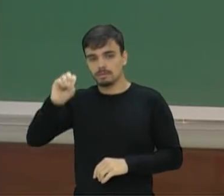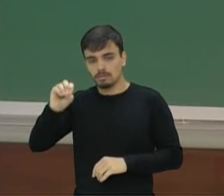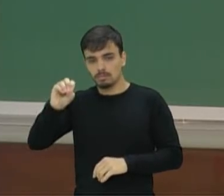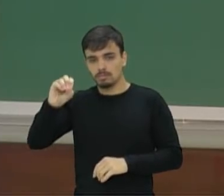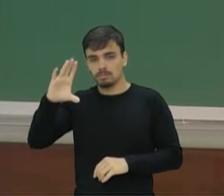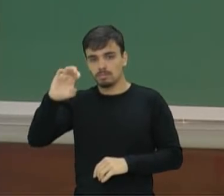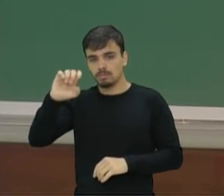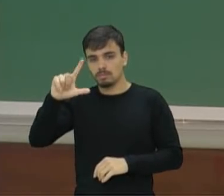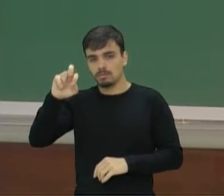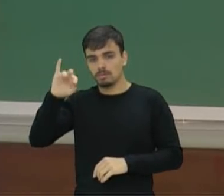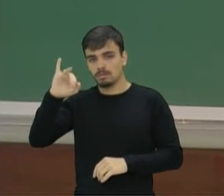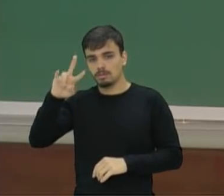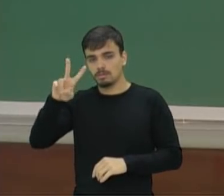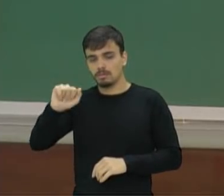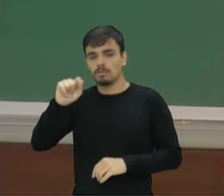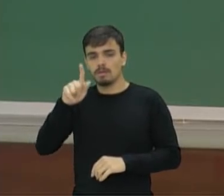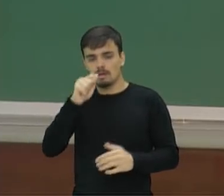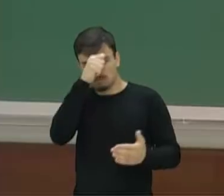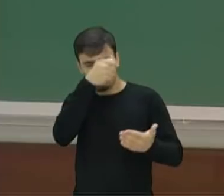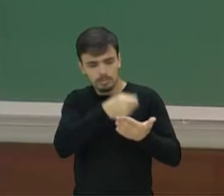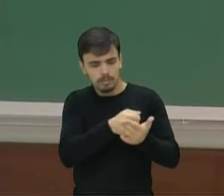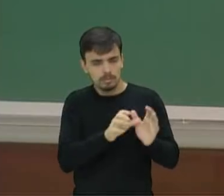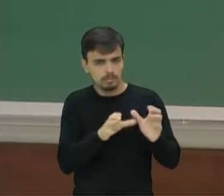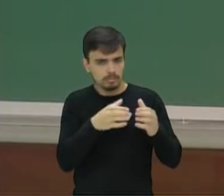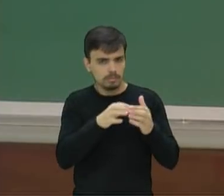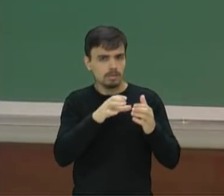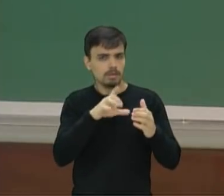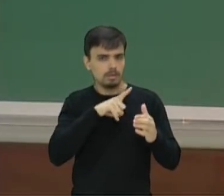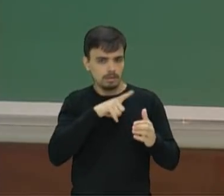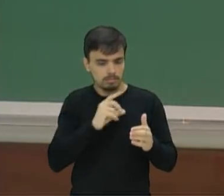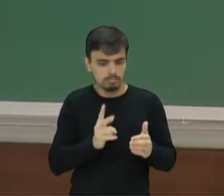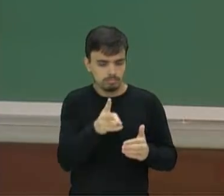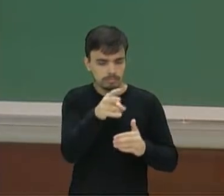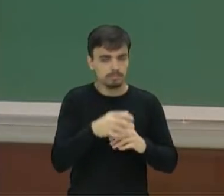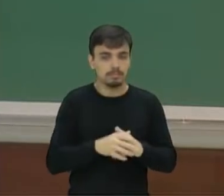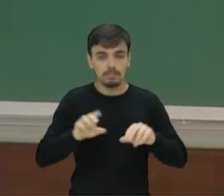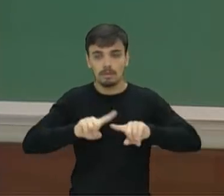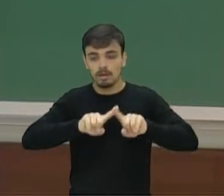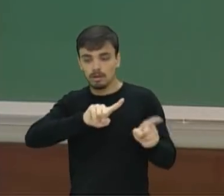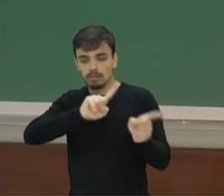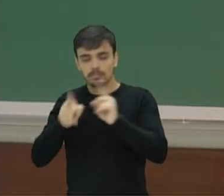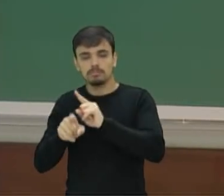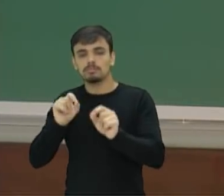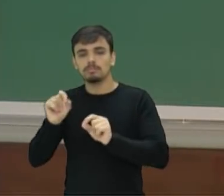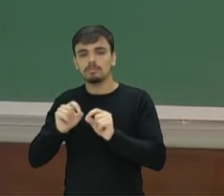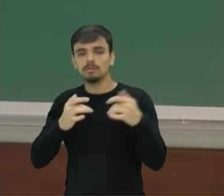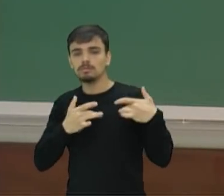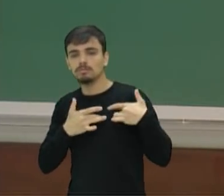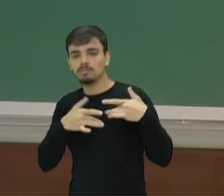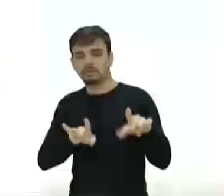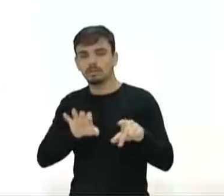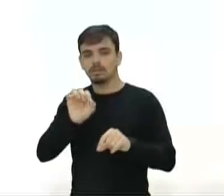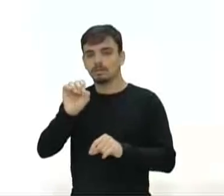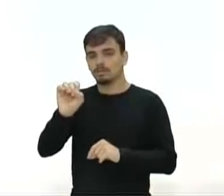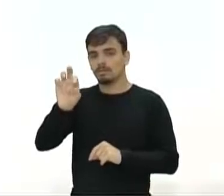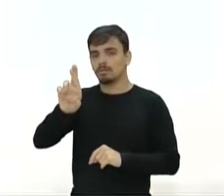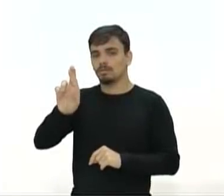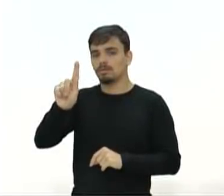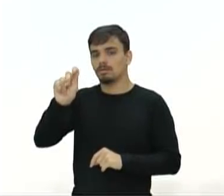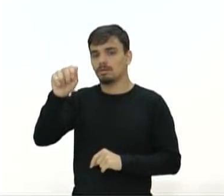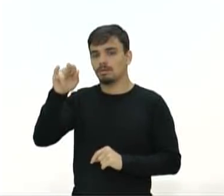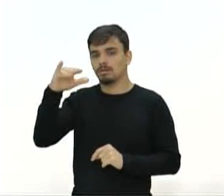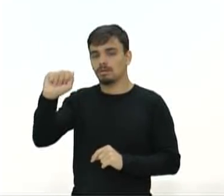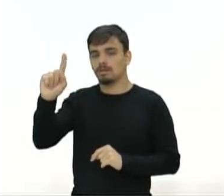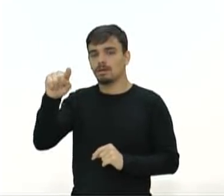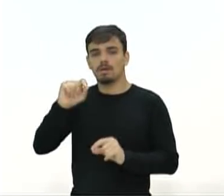de obrigação do comportamento que todos devem seguir. Já a solidariedade orgânica é típica das